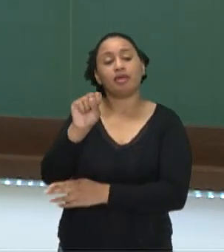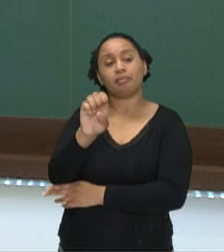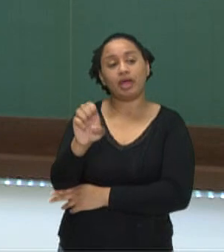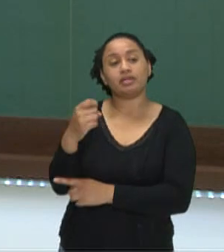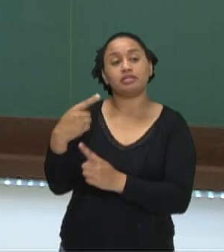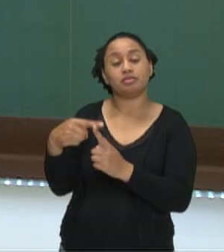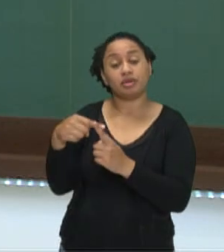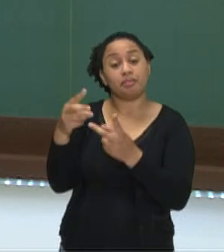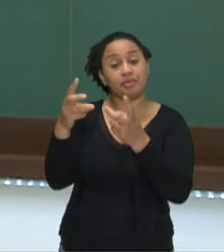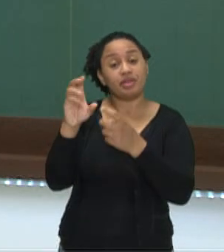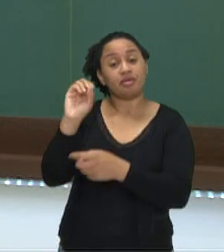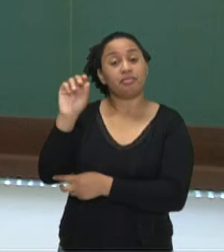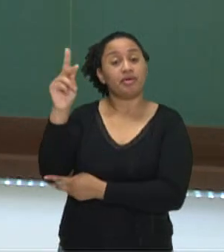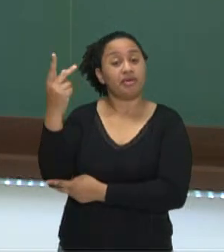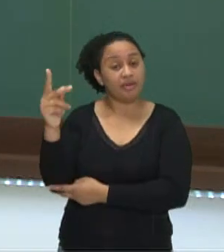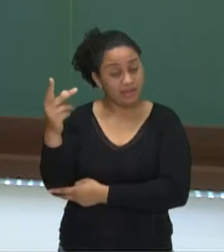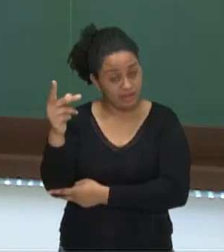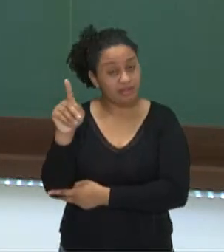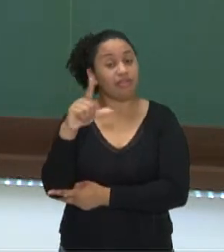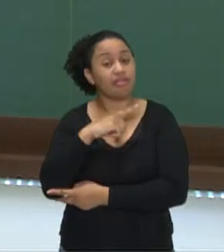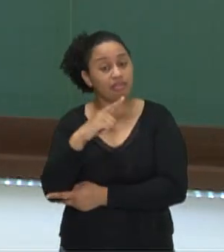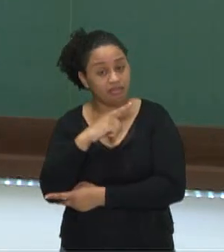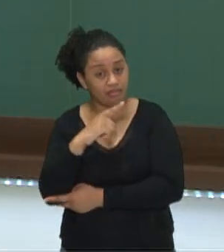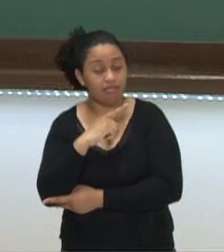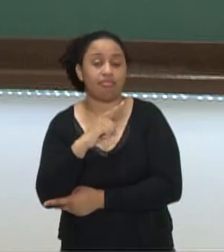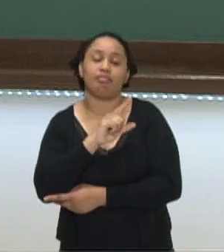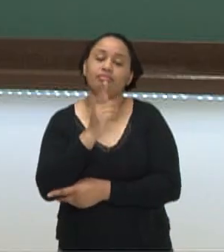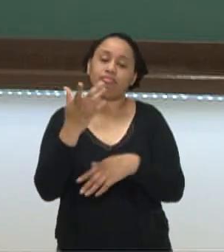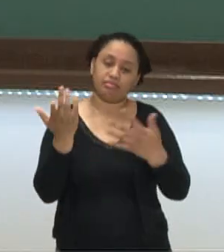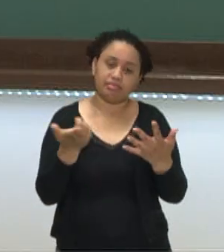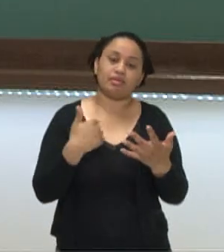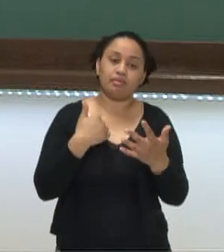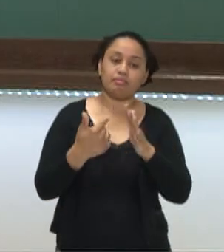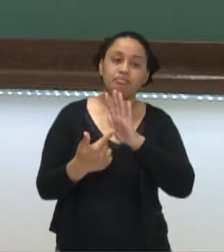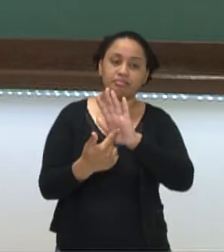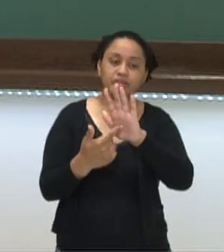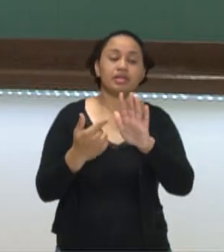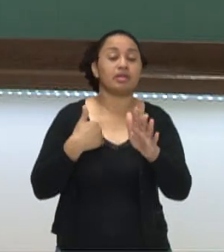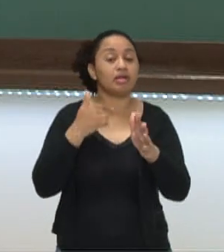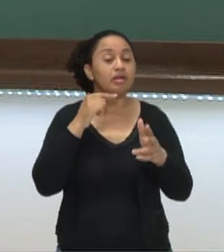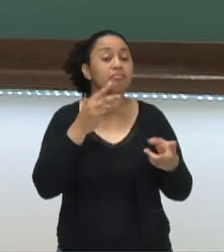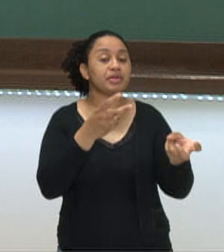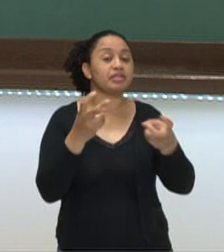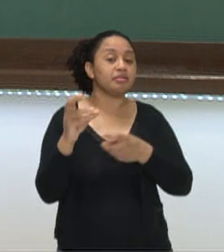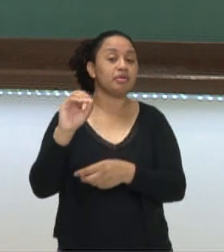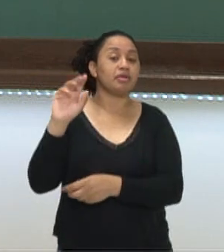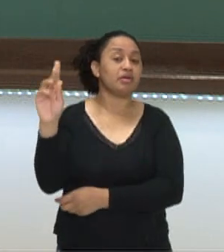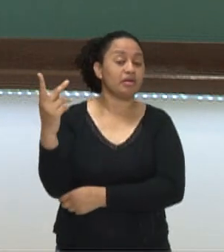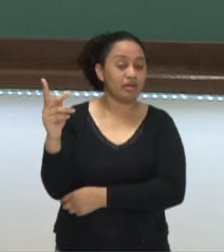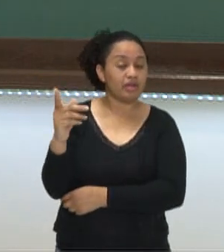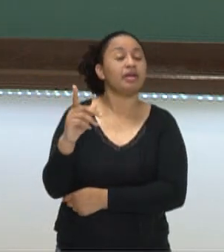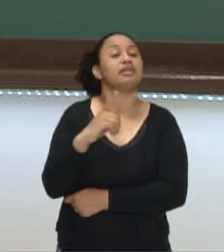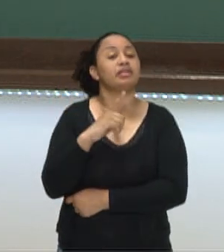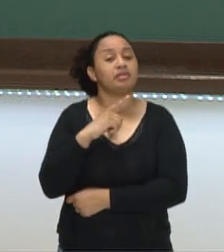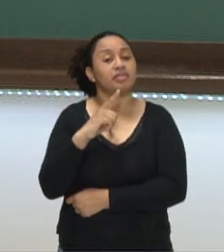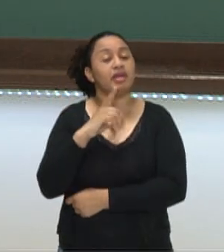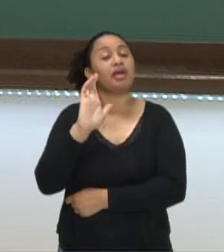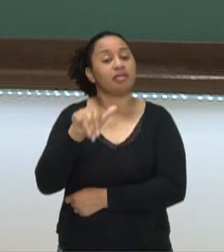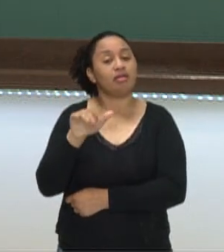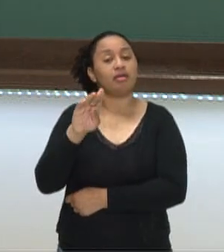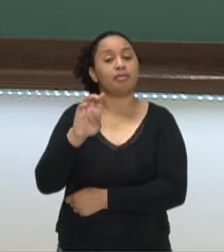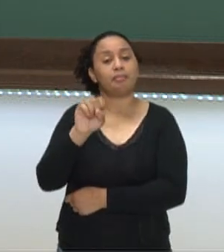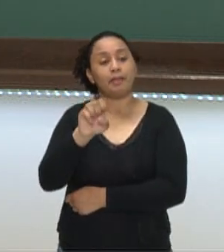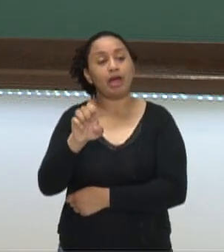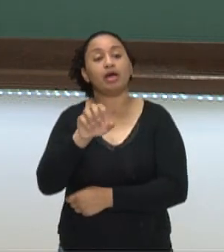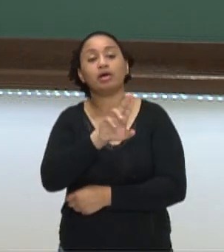porque olha lá o OH de novo, mais uma vez a presença do hidróxido, da hidroxila. Então, qual